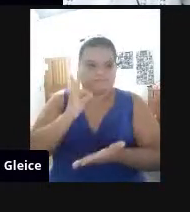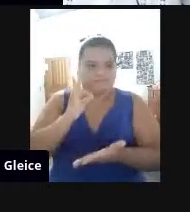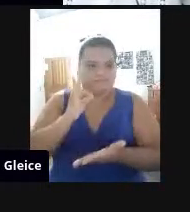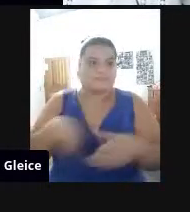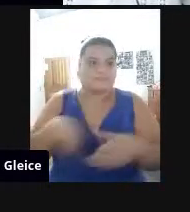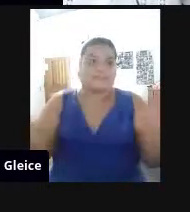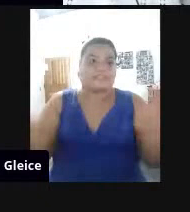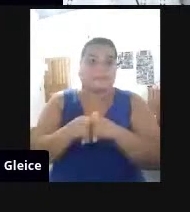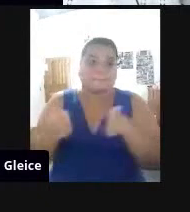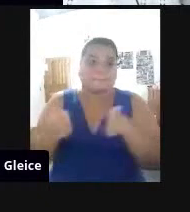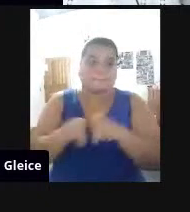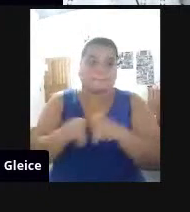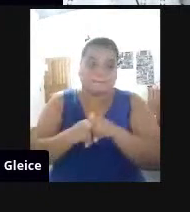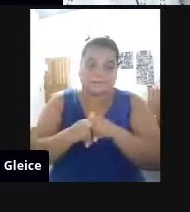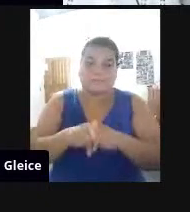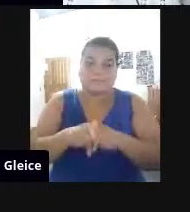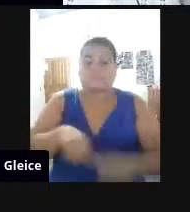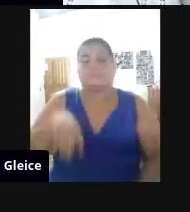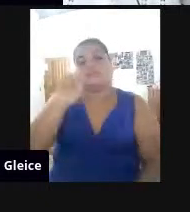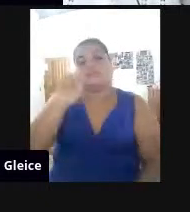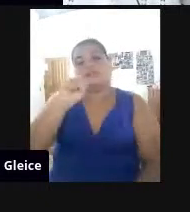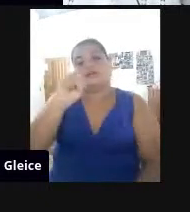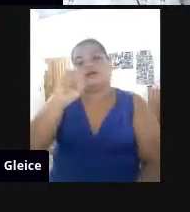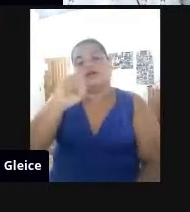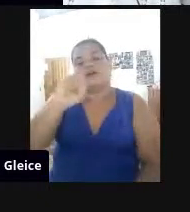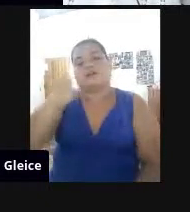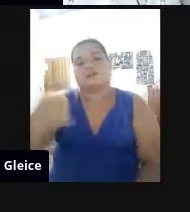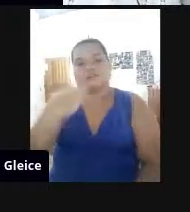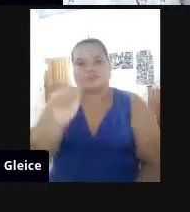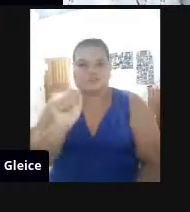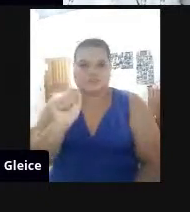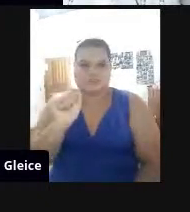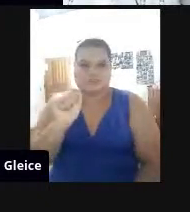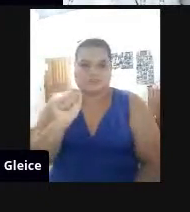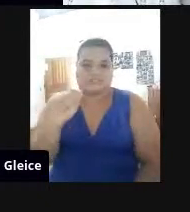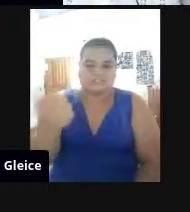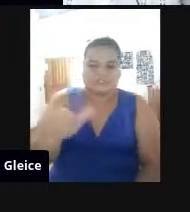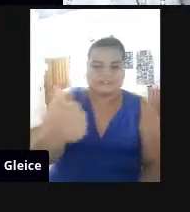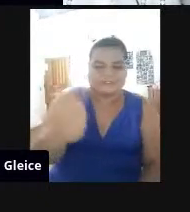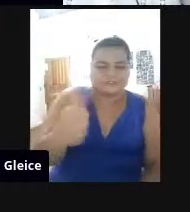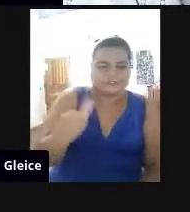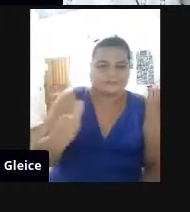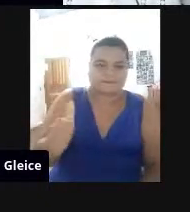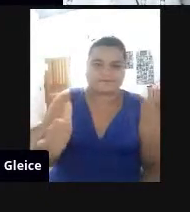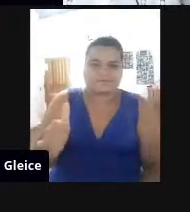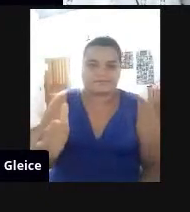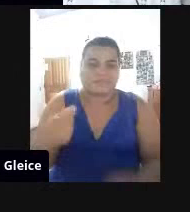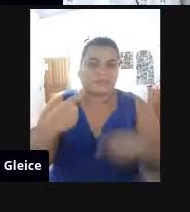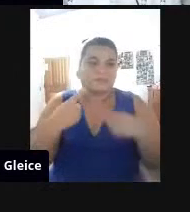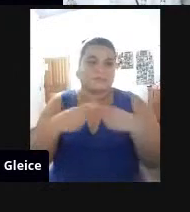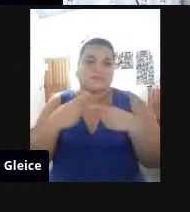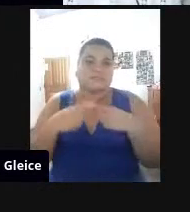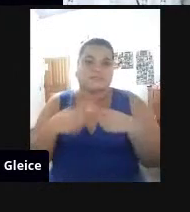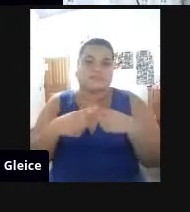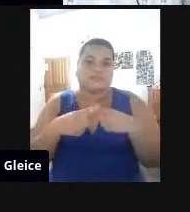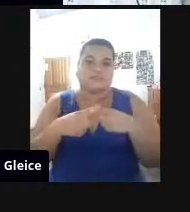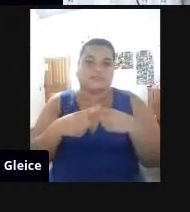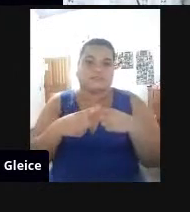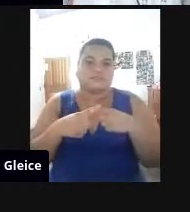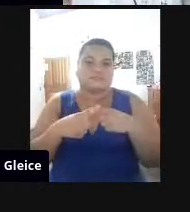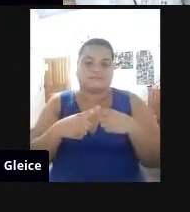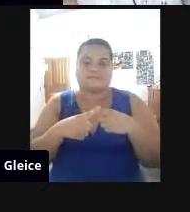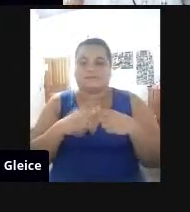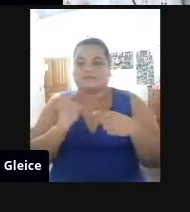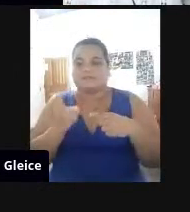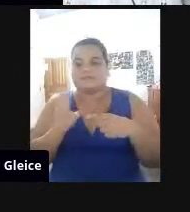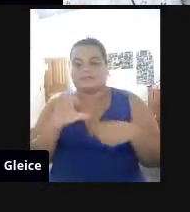gente avalia esses compostos, a gente vê que são compostos extremamente alergênicos. E como eu falei lá no início, o que a literatura